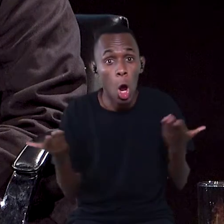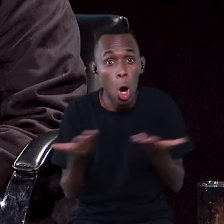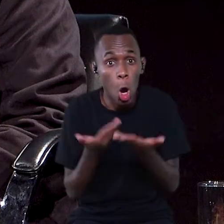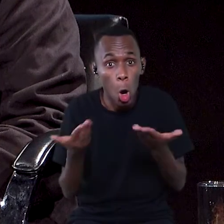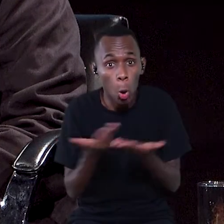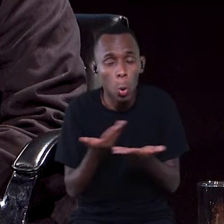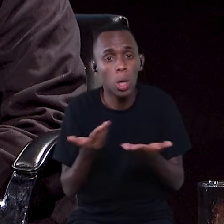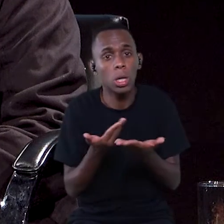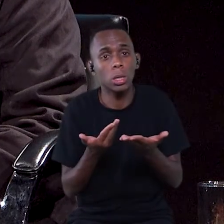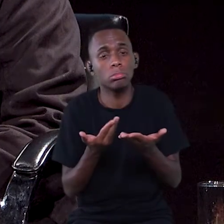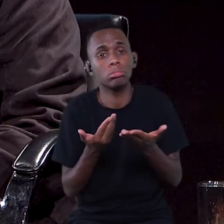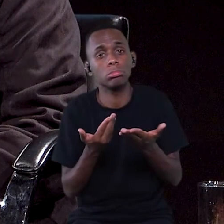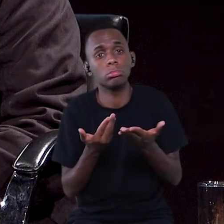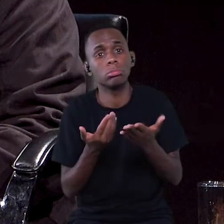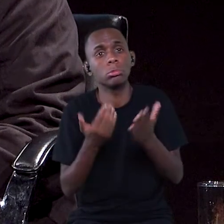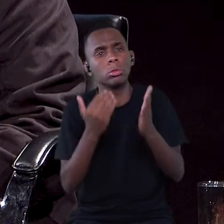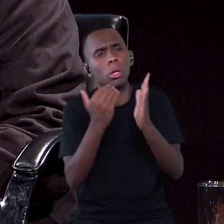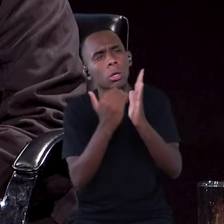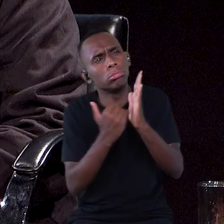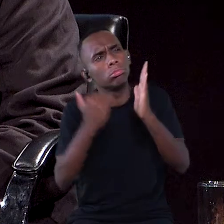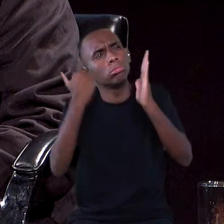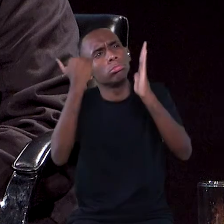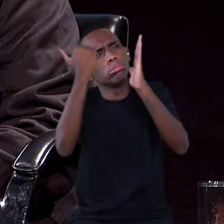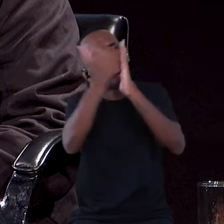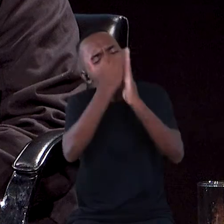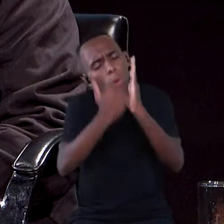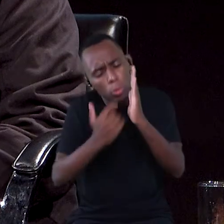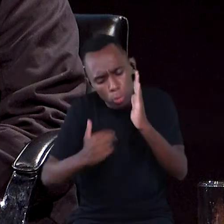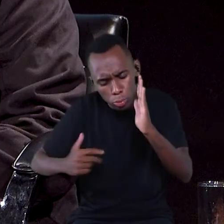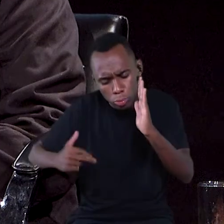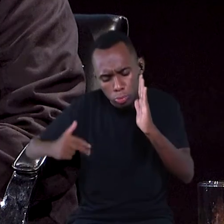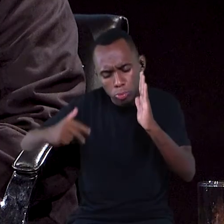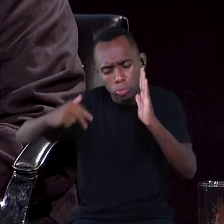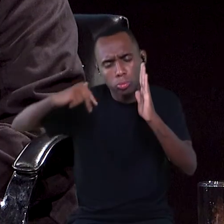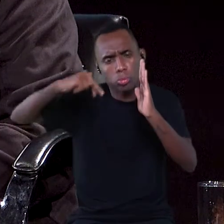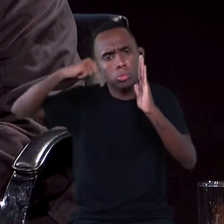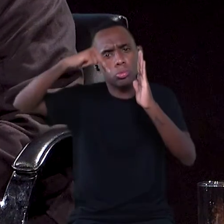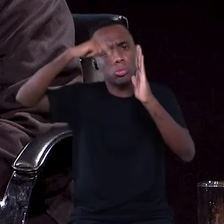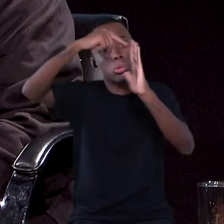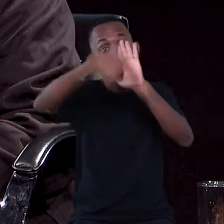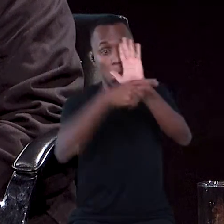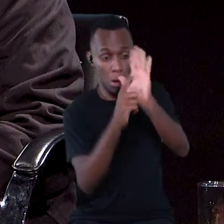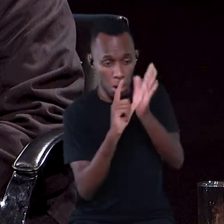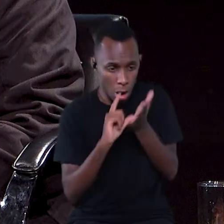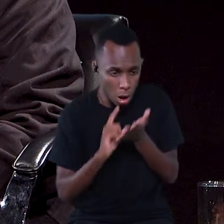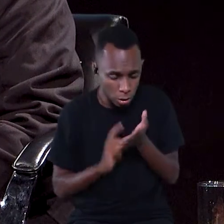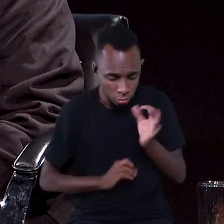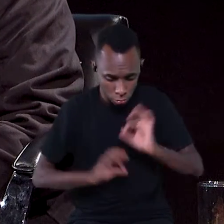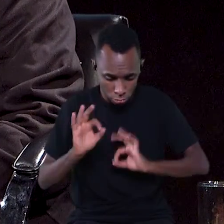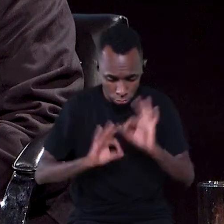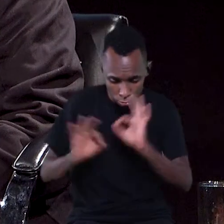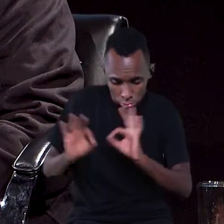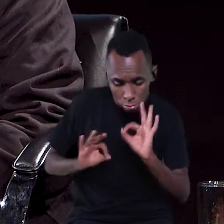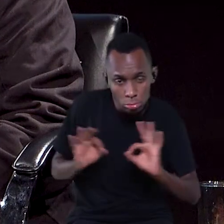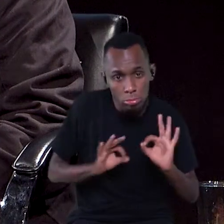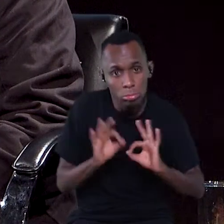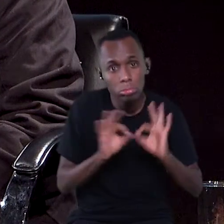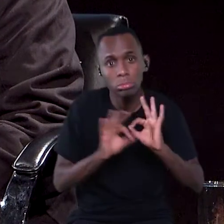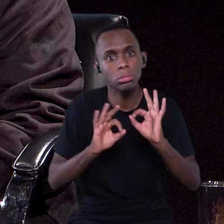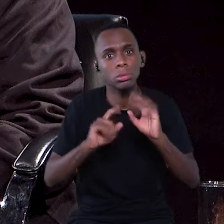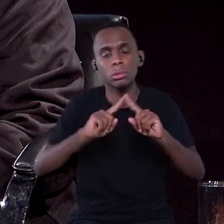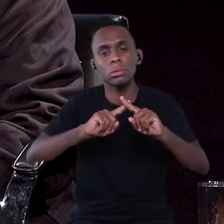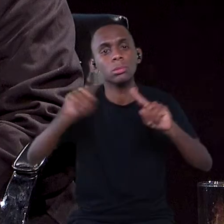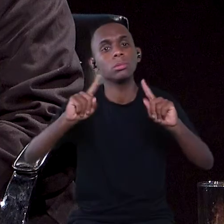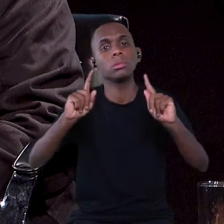Agora, bem no topo, a subida começa. O que se fez antes, exercício para o fêmur, não permitiu